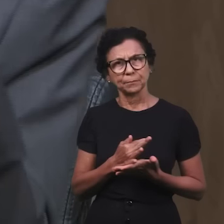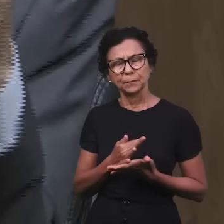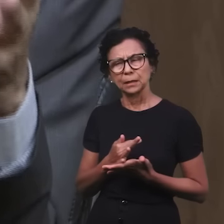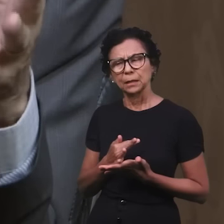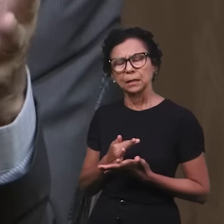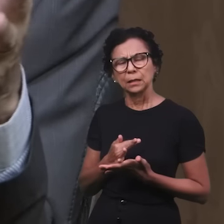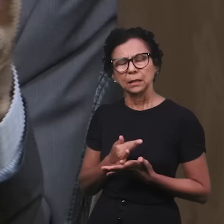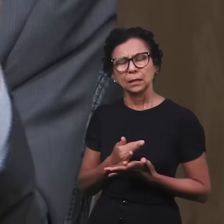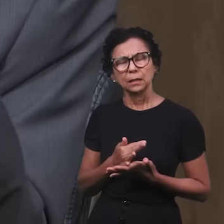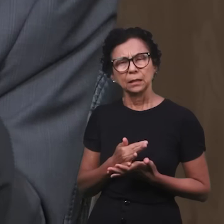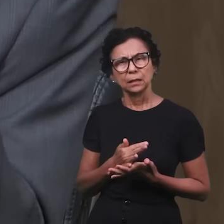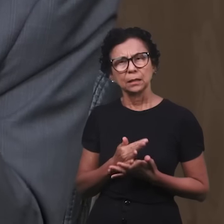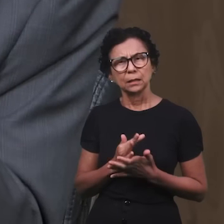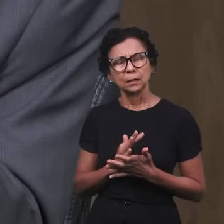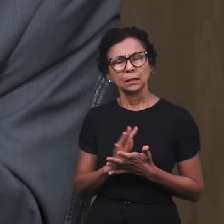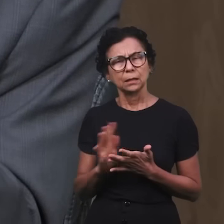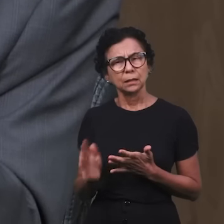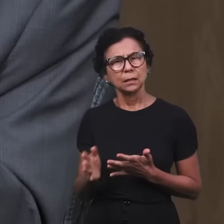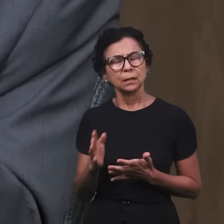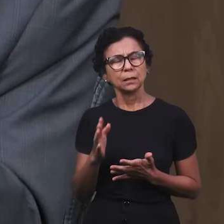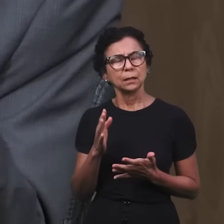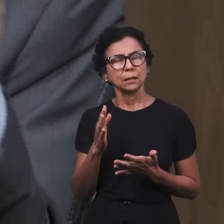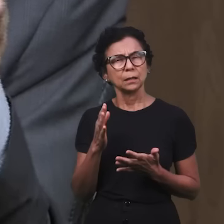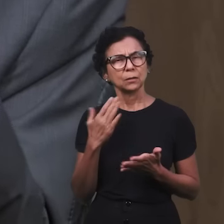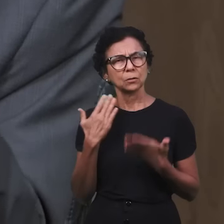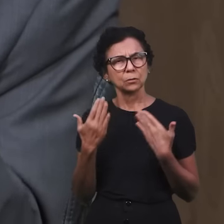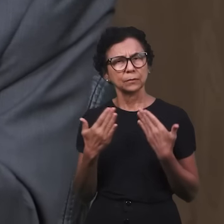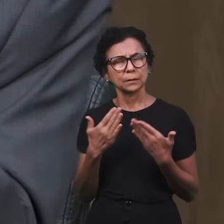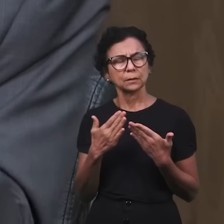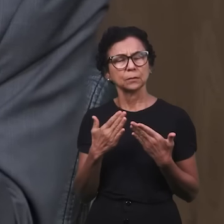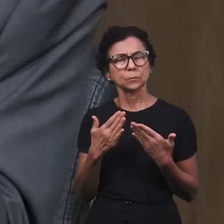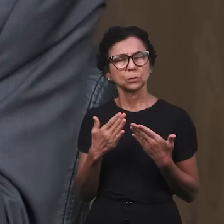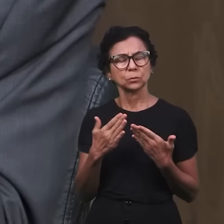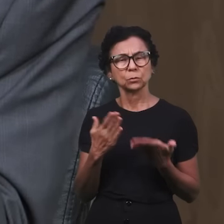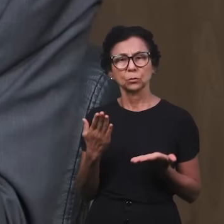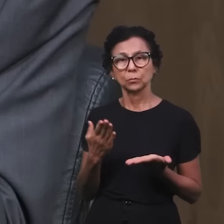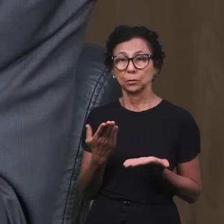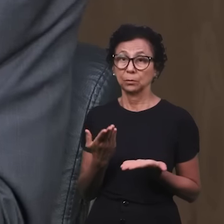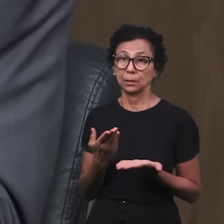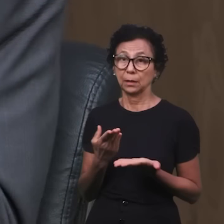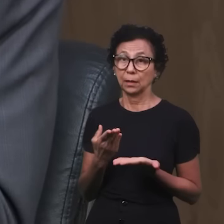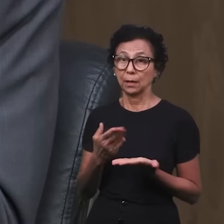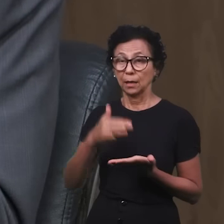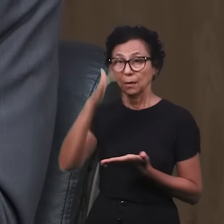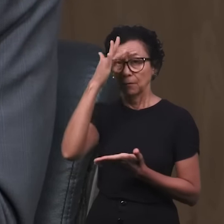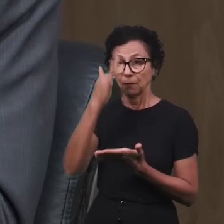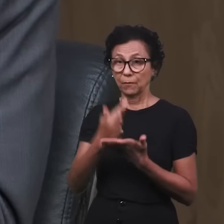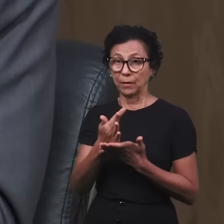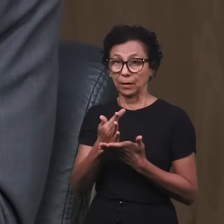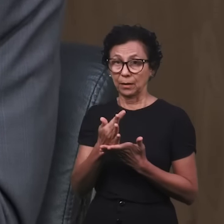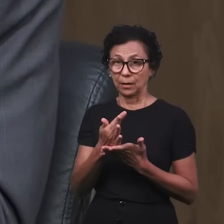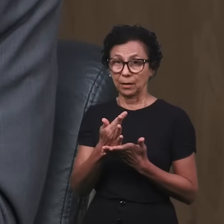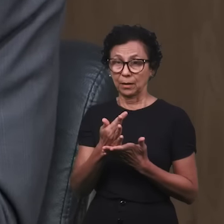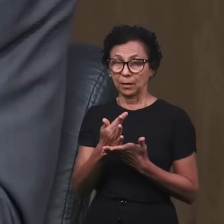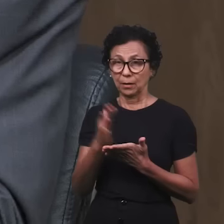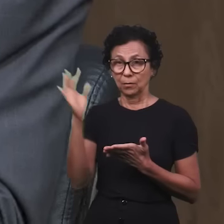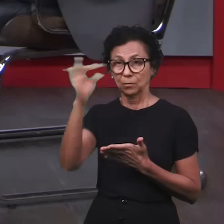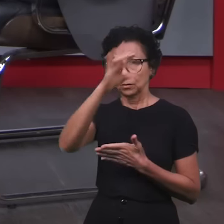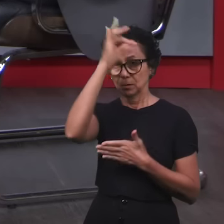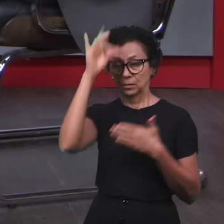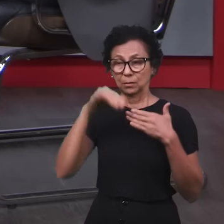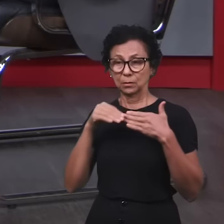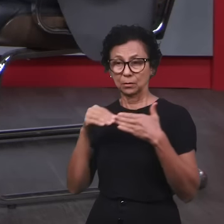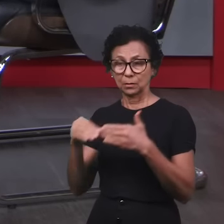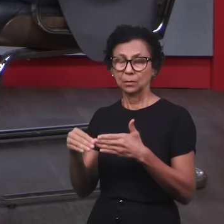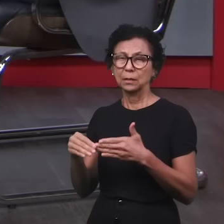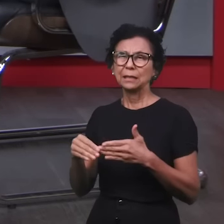Porque o resultado da direção do Espírito Santo, fé é direção do Espírito Santo, é uma frase. O resultado de Abraão foi lá no